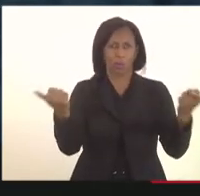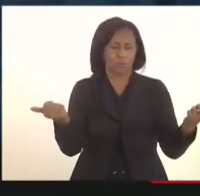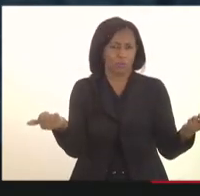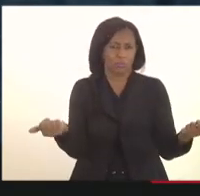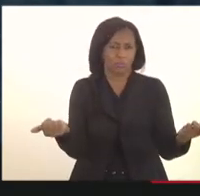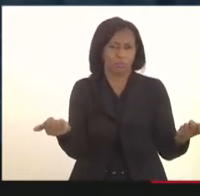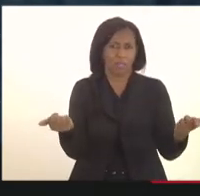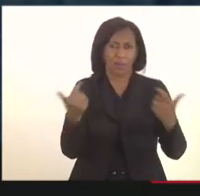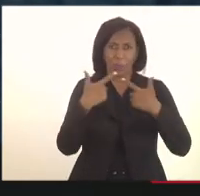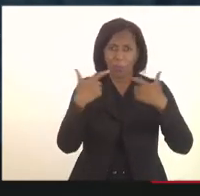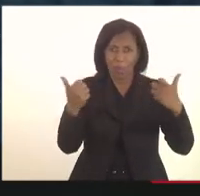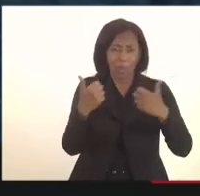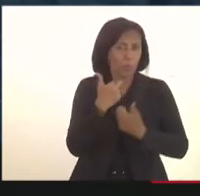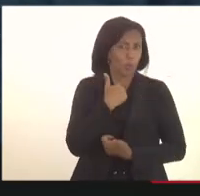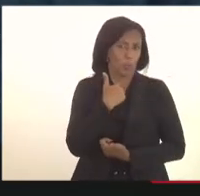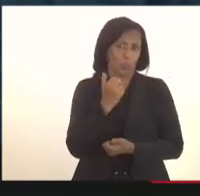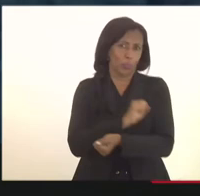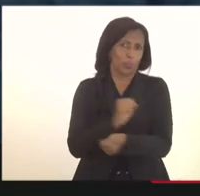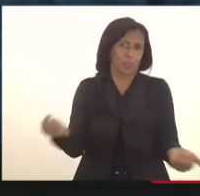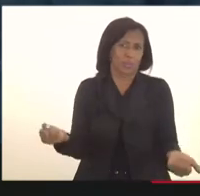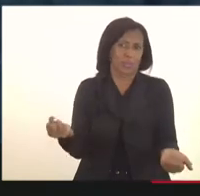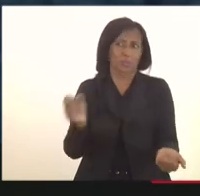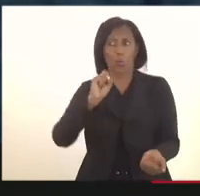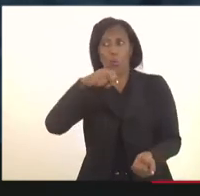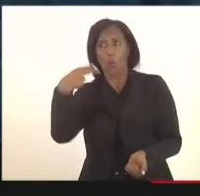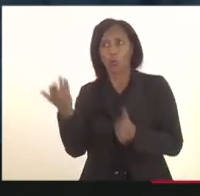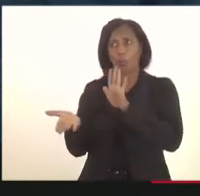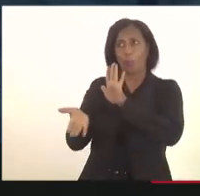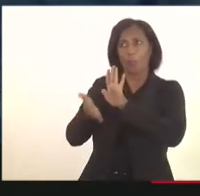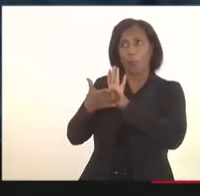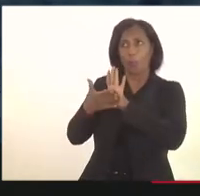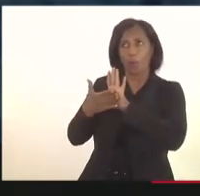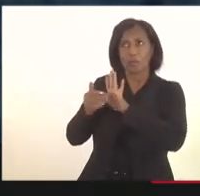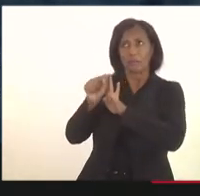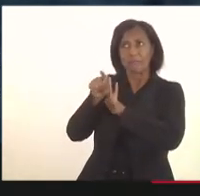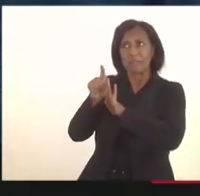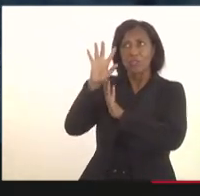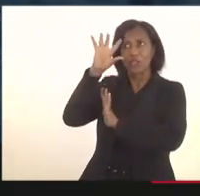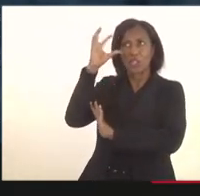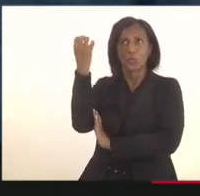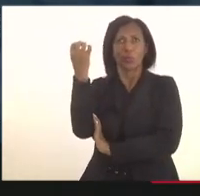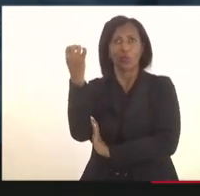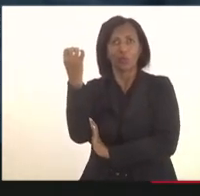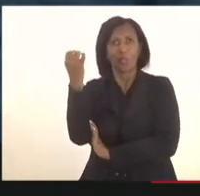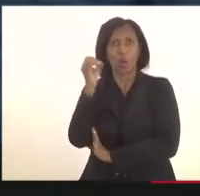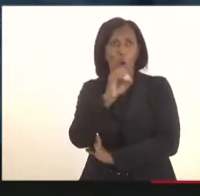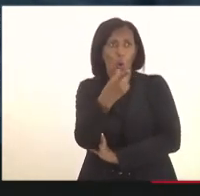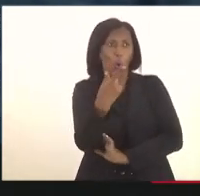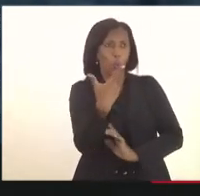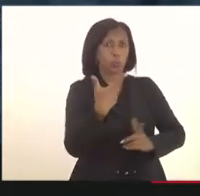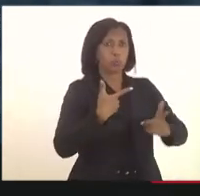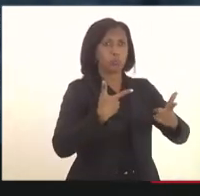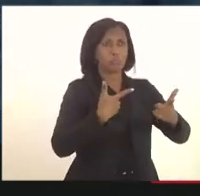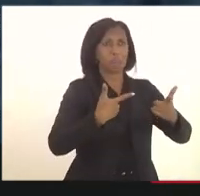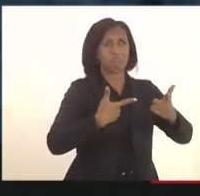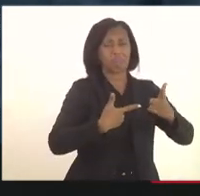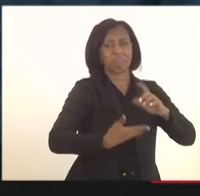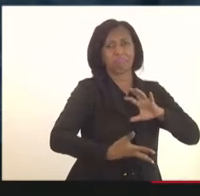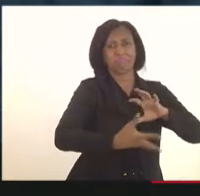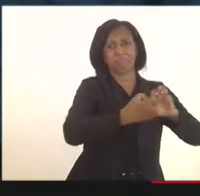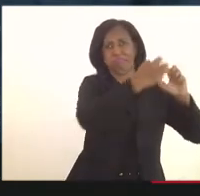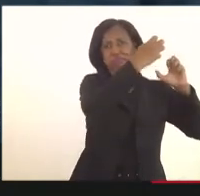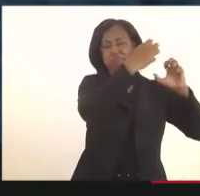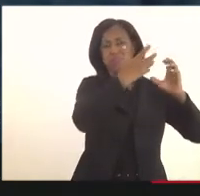Não é possível. Ou nós temos o propósito de resolver, ou nós temos o propósito de brigar.